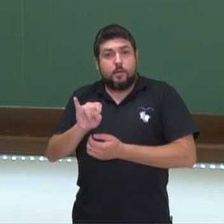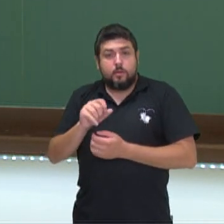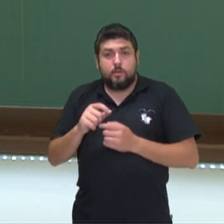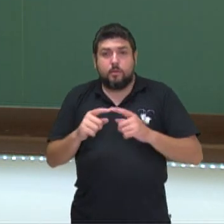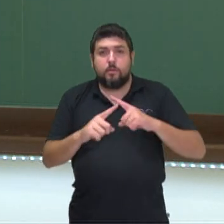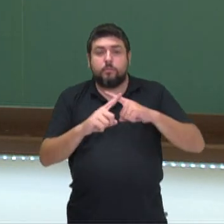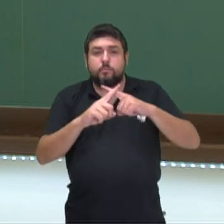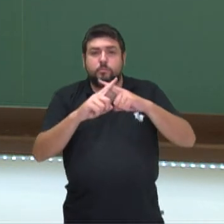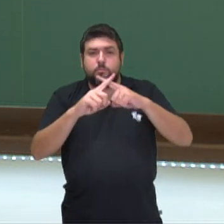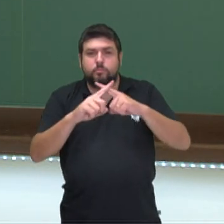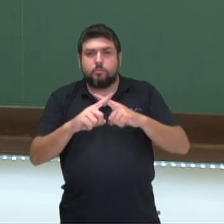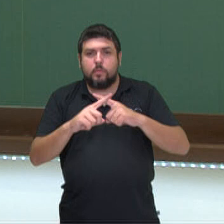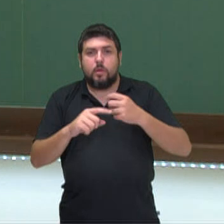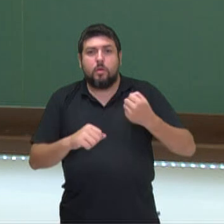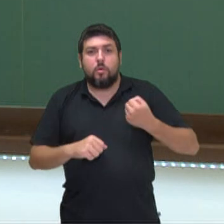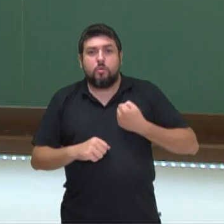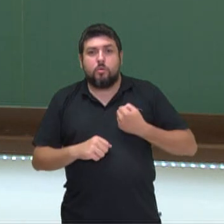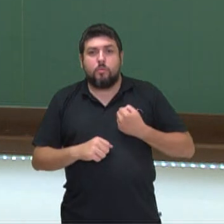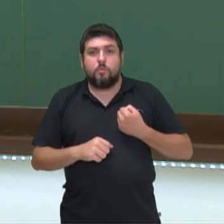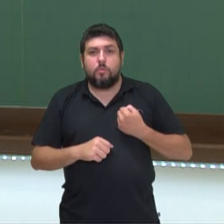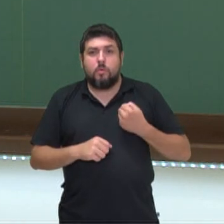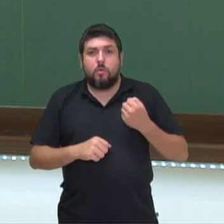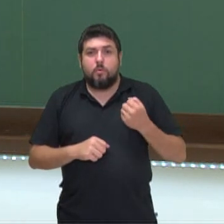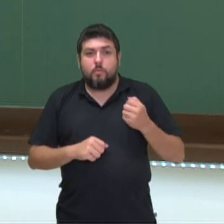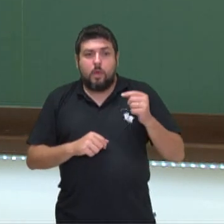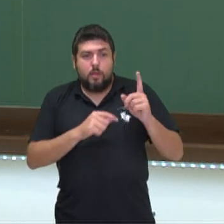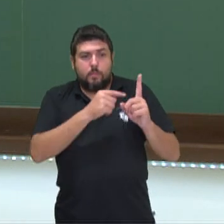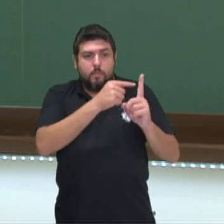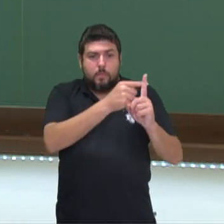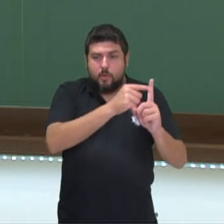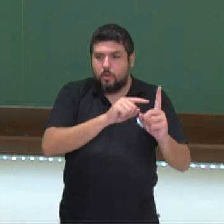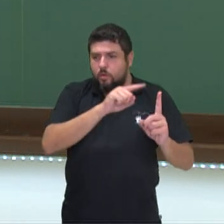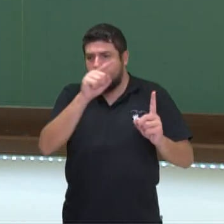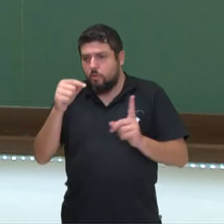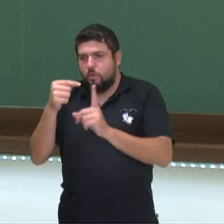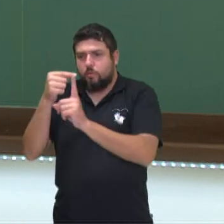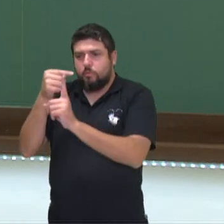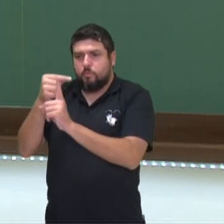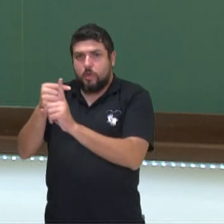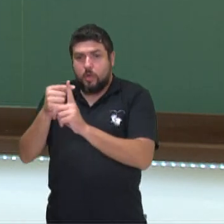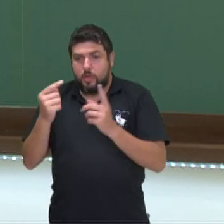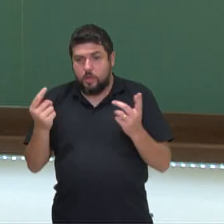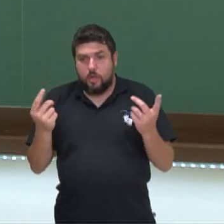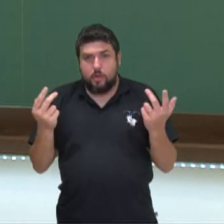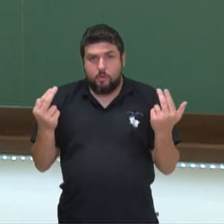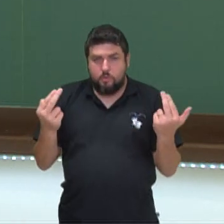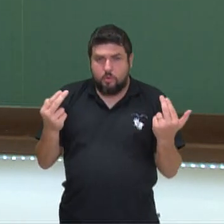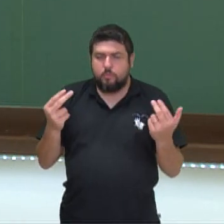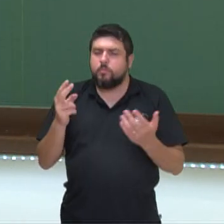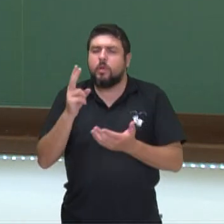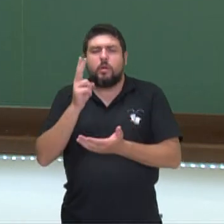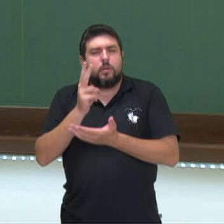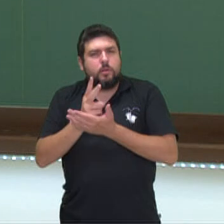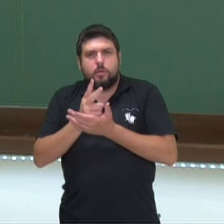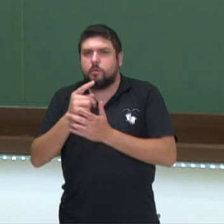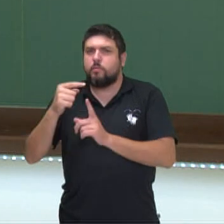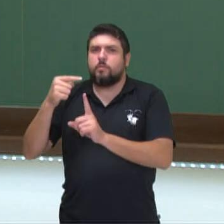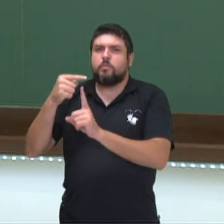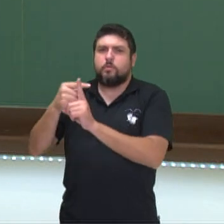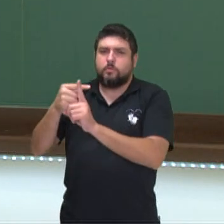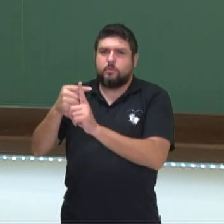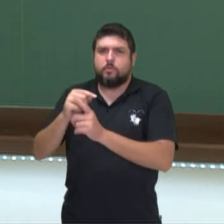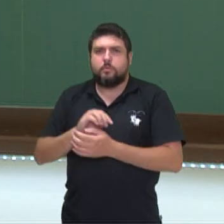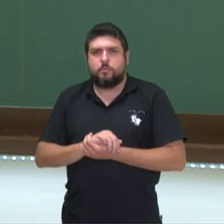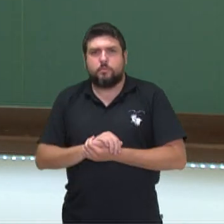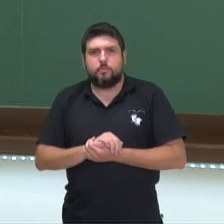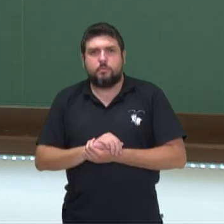multiplicamos dois números com sinais iguais, esse resultado sempre vai ficar positivo. Ou